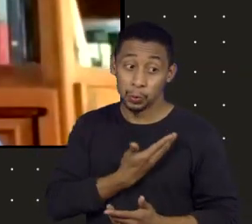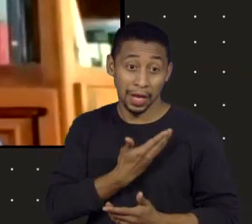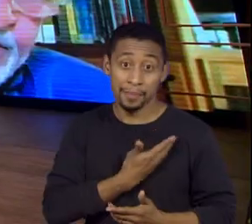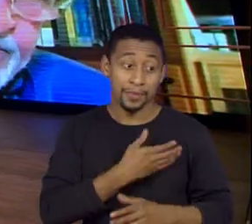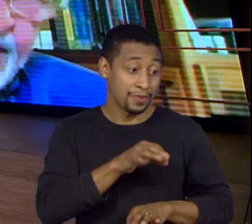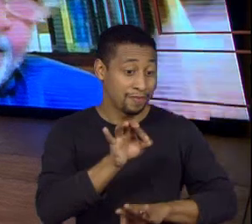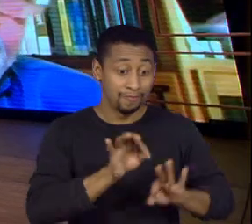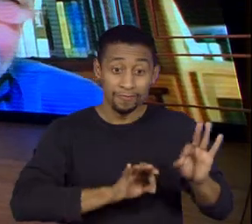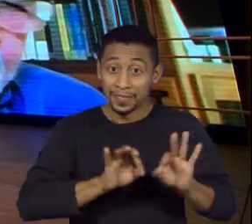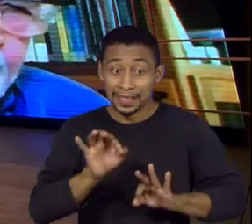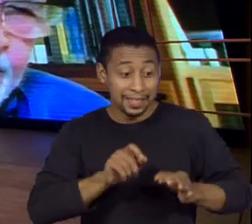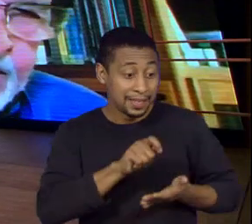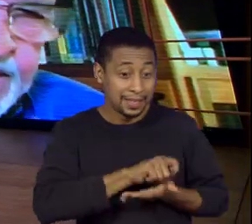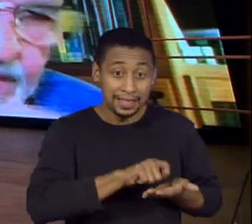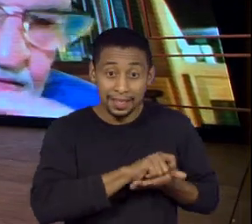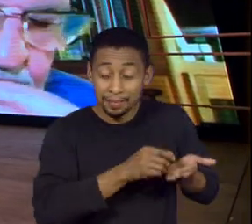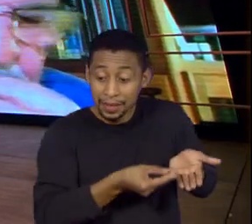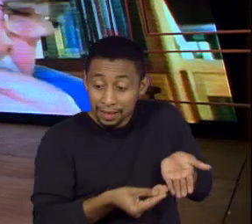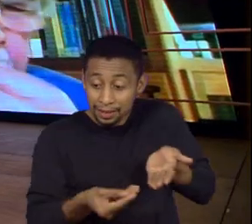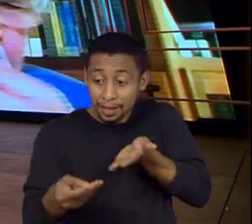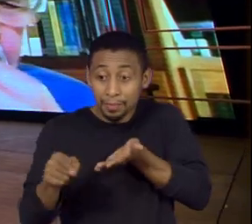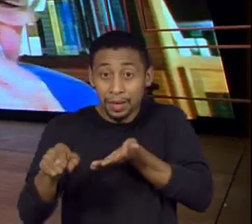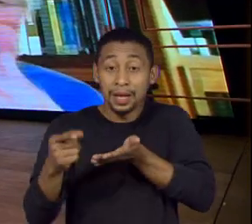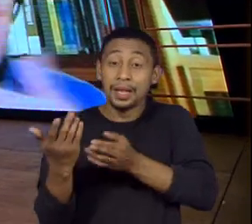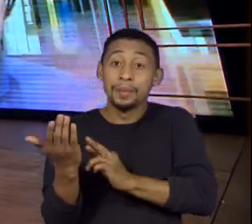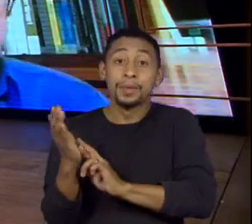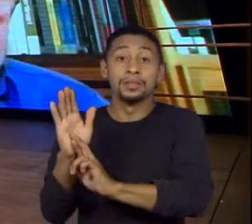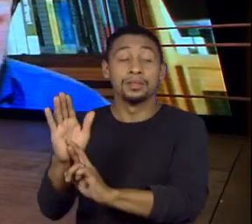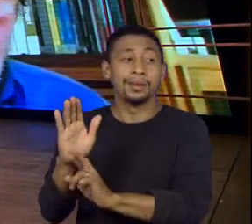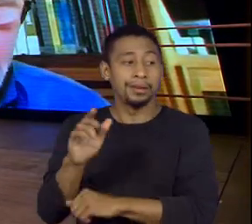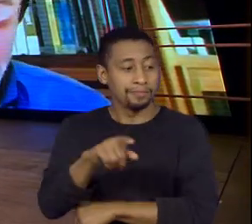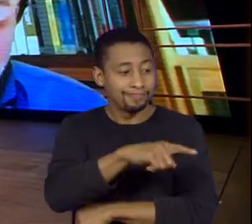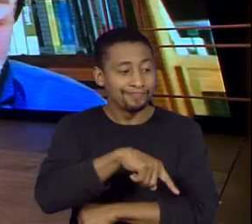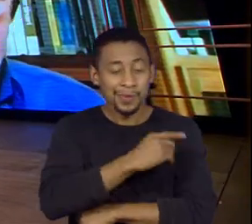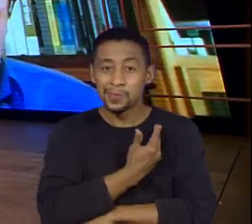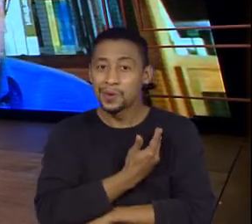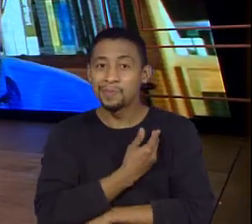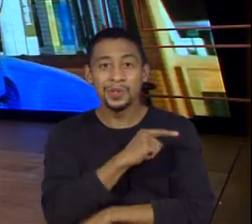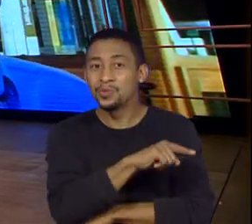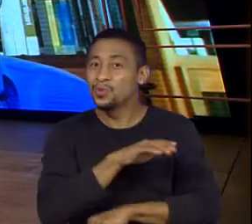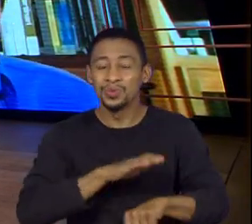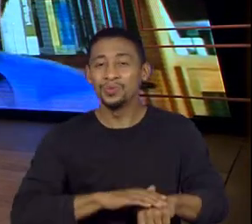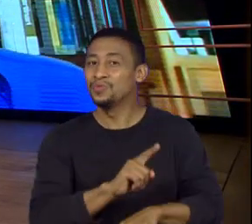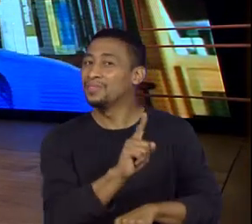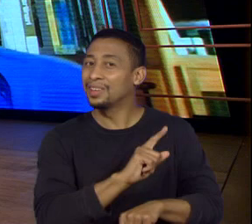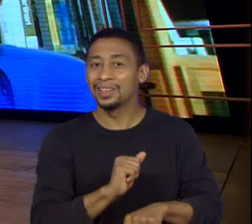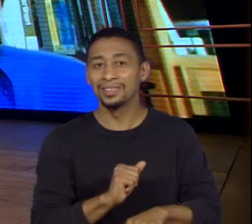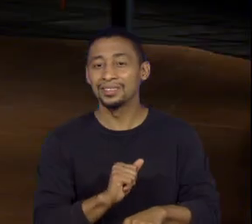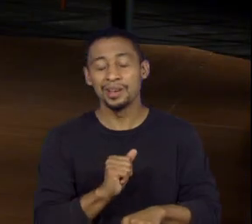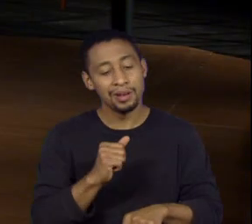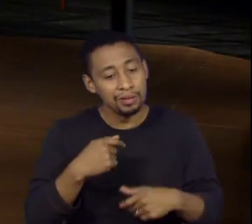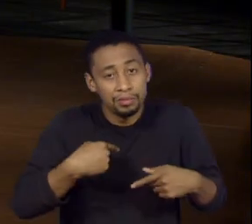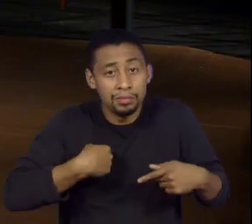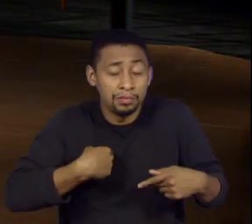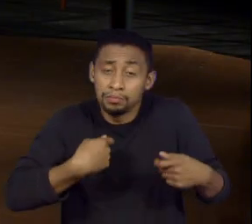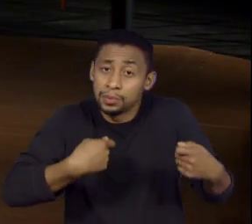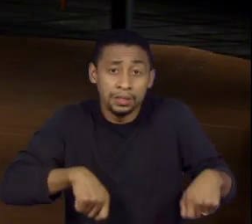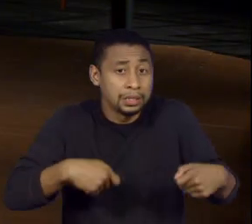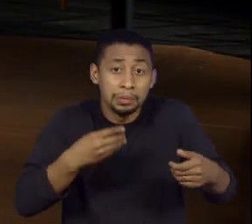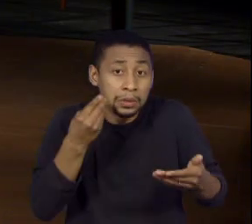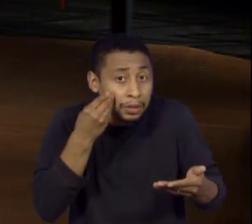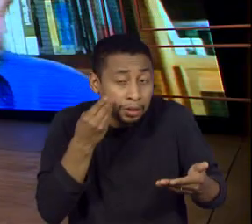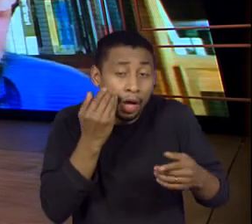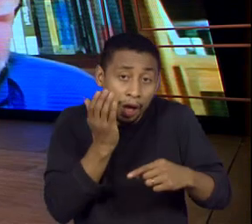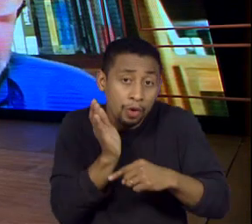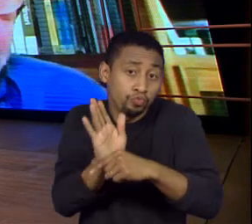fariam música para ele representar o Brasil, e eles não fizeram, eu tinha que, pelo menos, tentar alguma coisa. E o